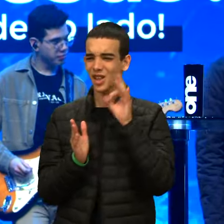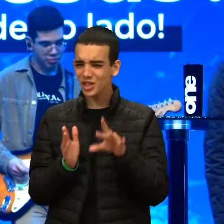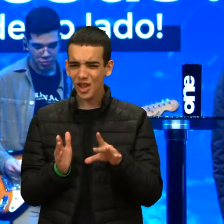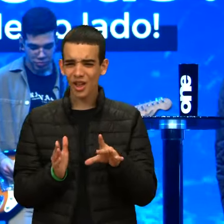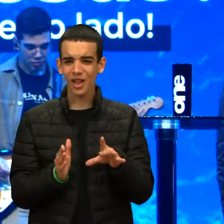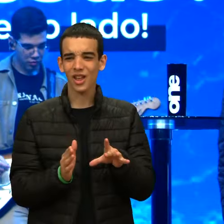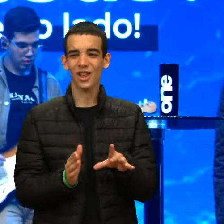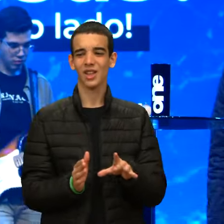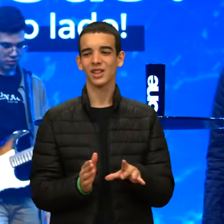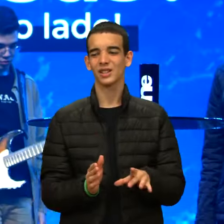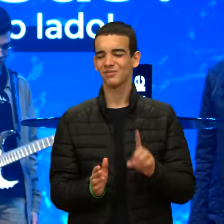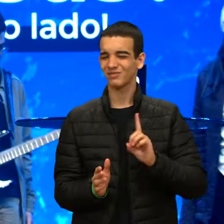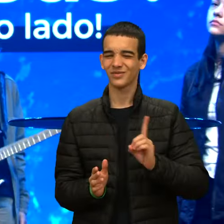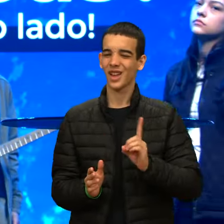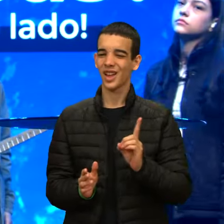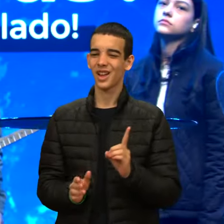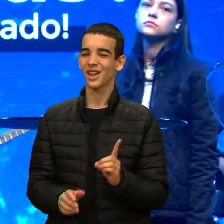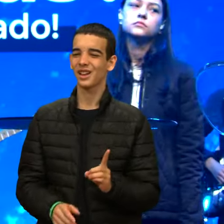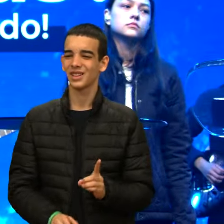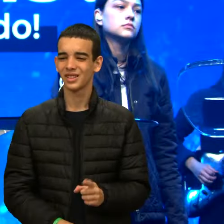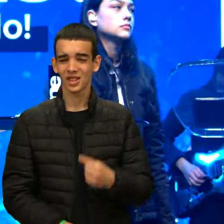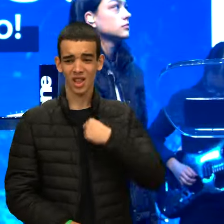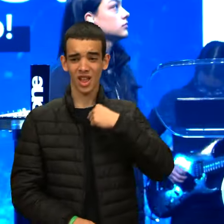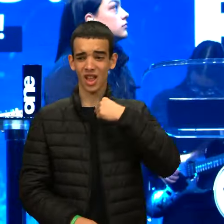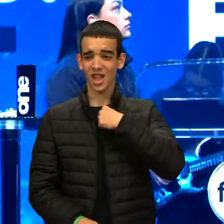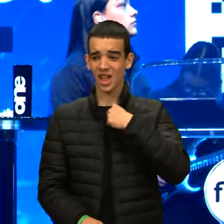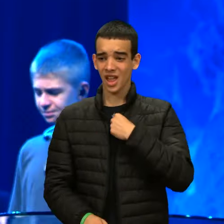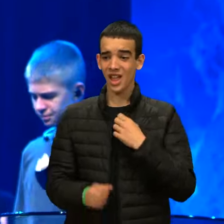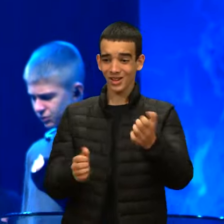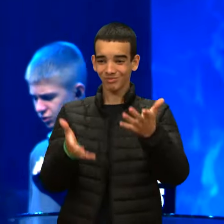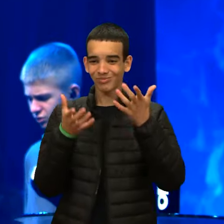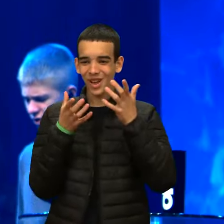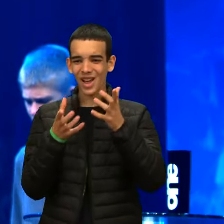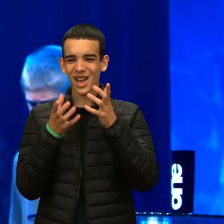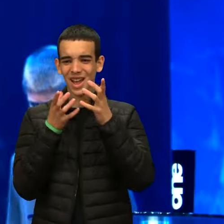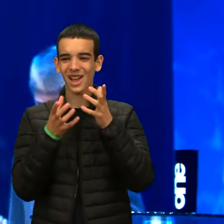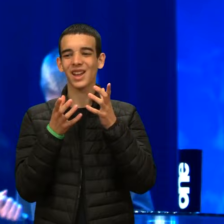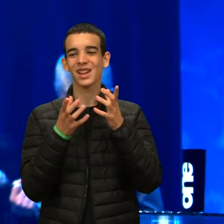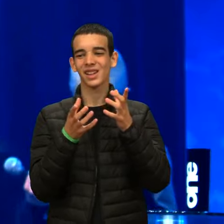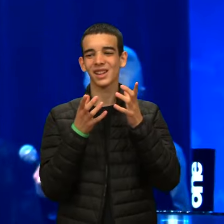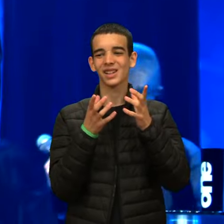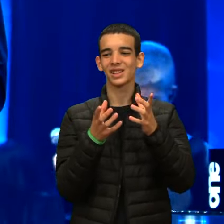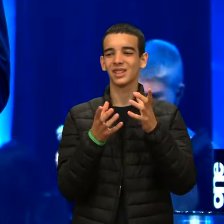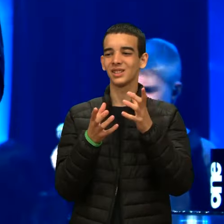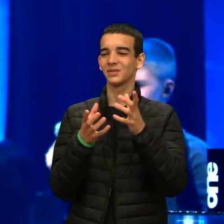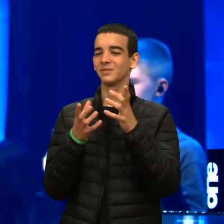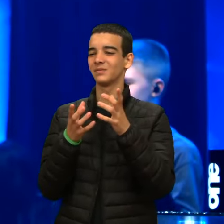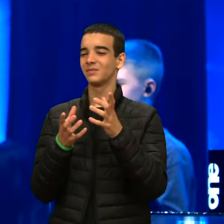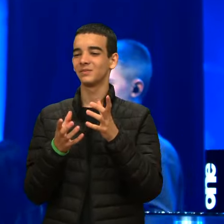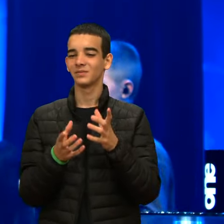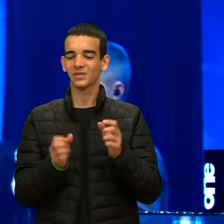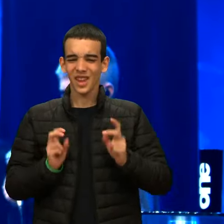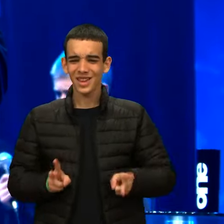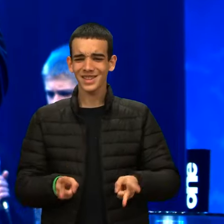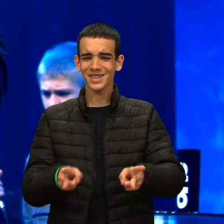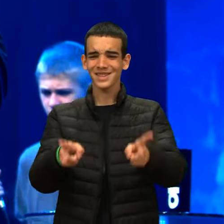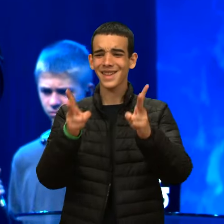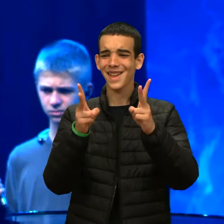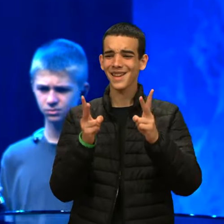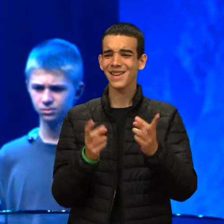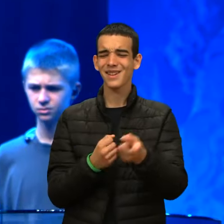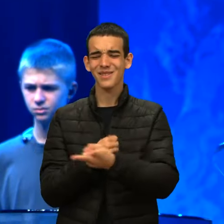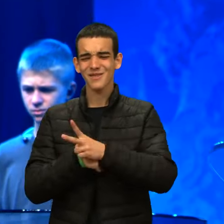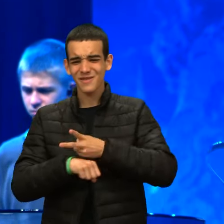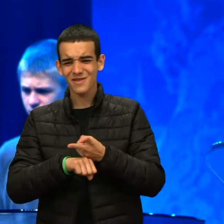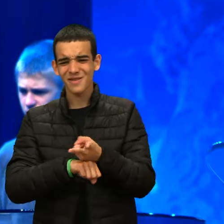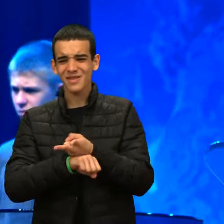chamado. Nós queremos ser as mesmas pessoas que nós somos na igreja e em casa também. Nós queremos ser homens e